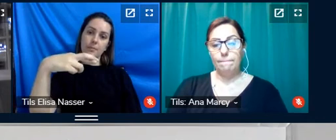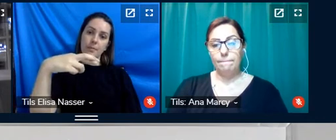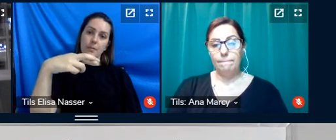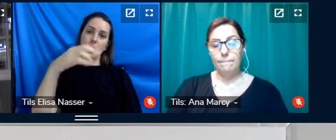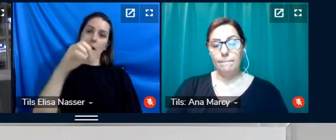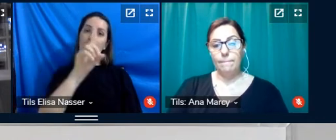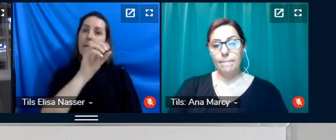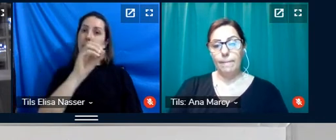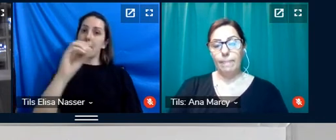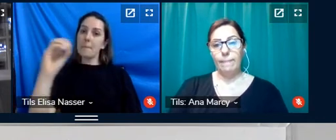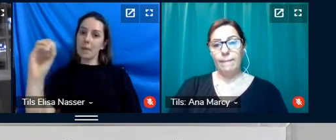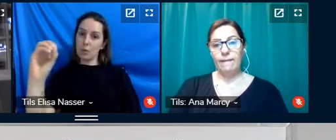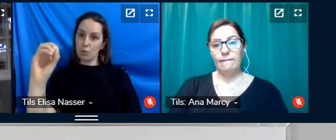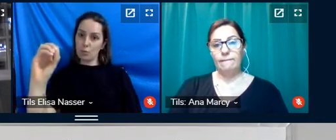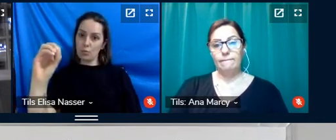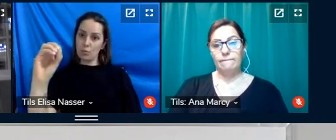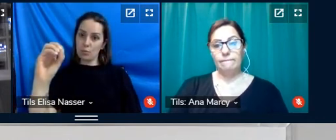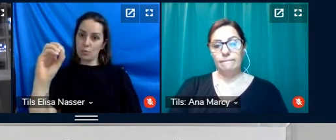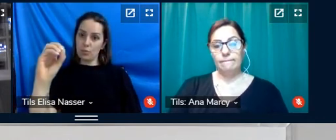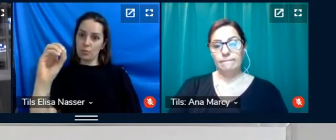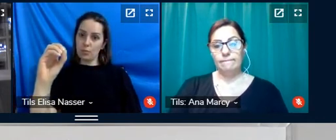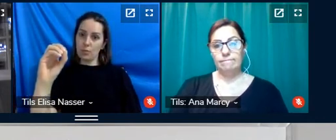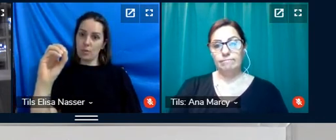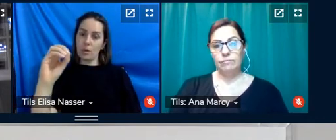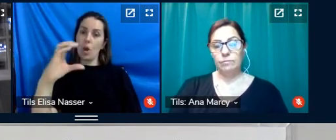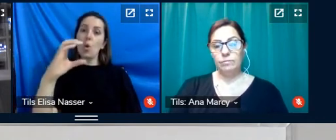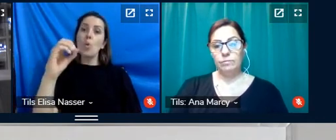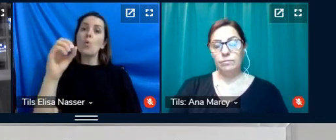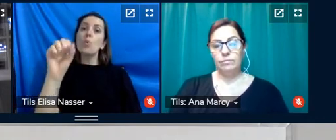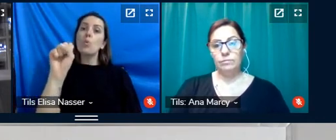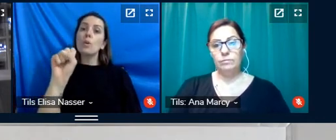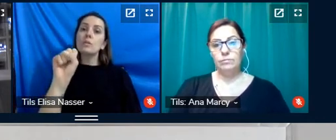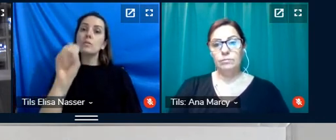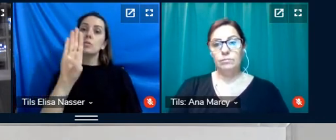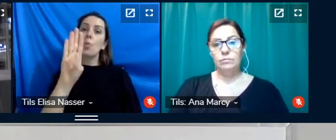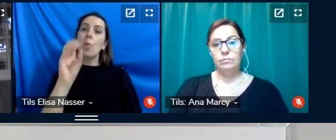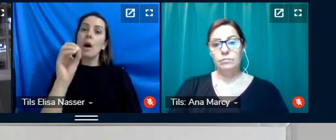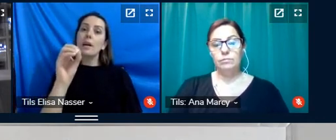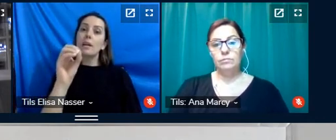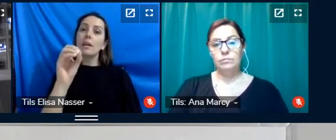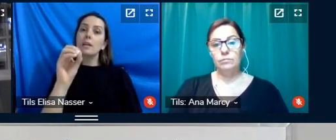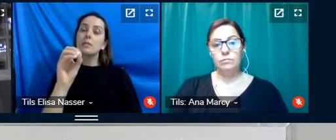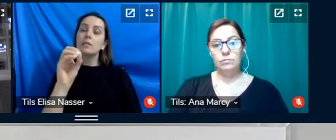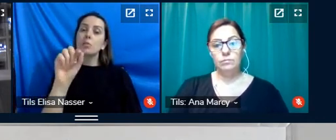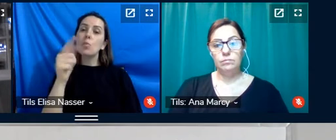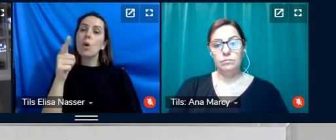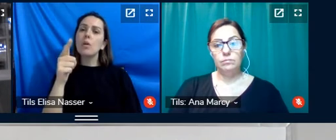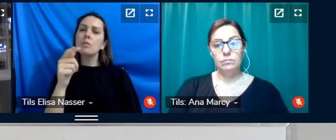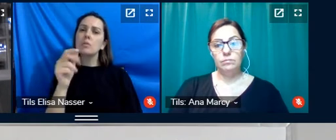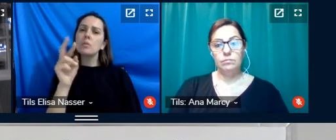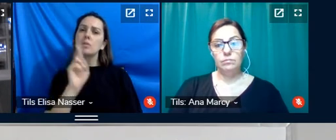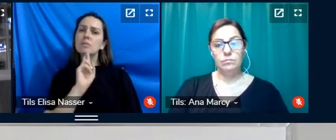Quem é o cosseno alfa? Cosseno de 40. Quanto que é o cosseno de 40? Alguém faz para nós aí? Só o cosseno de